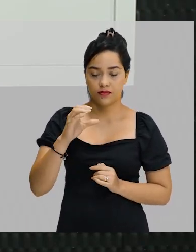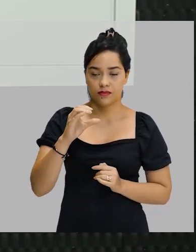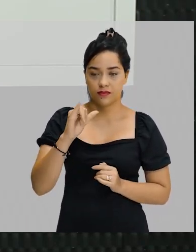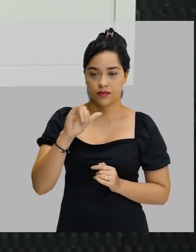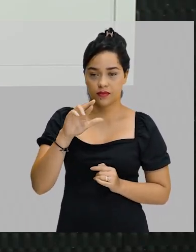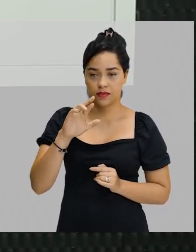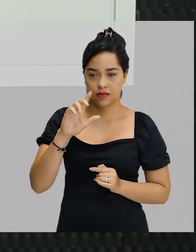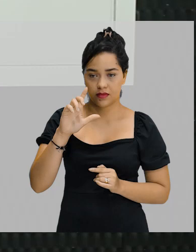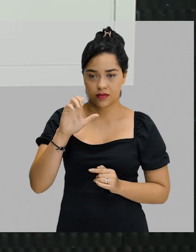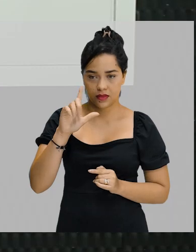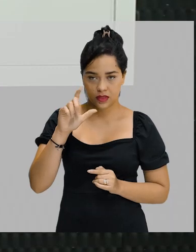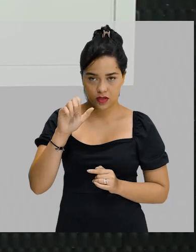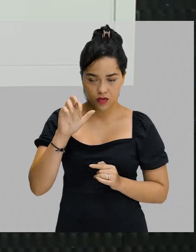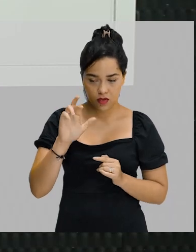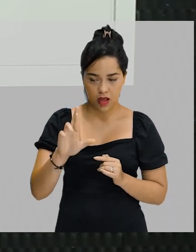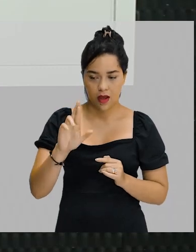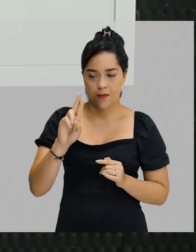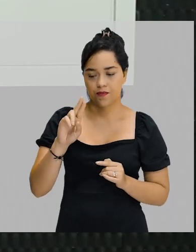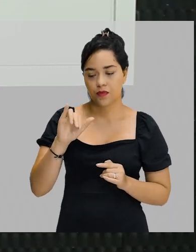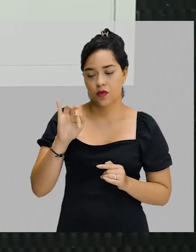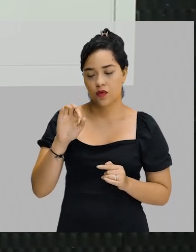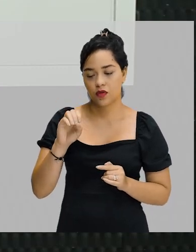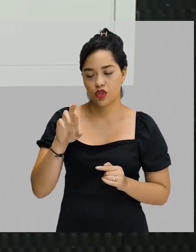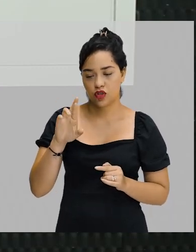circular uniforme,